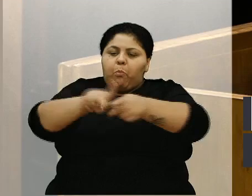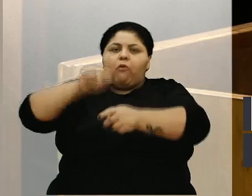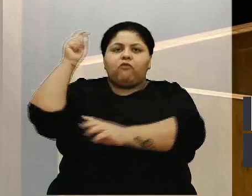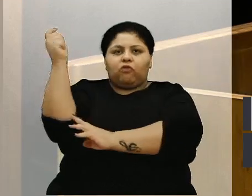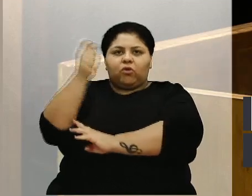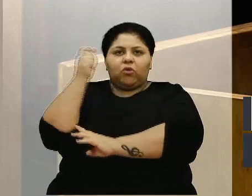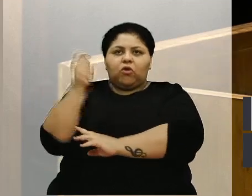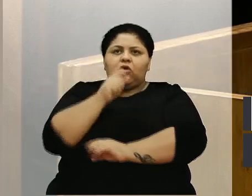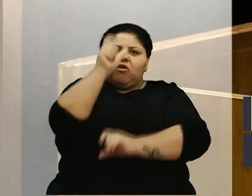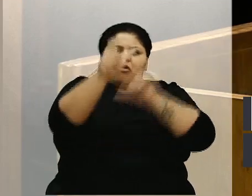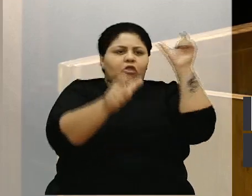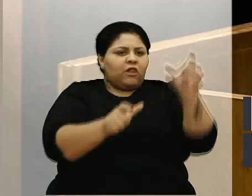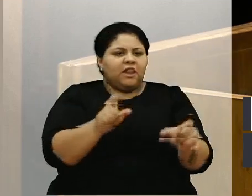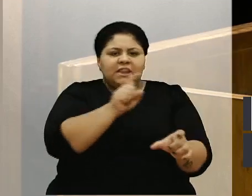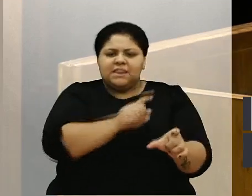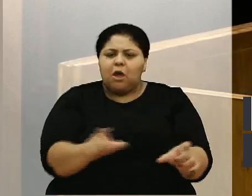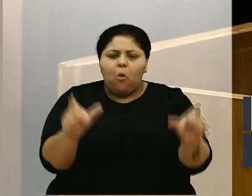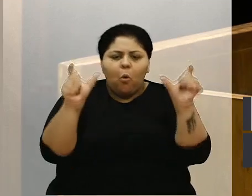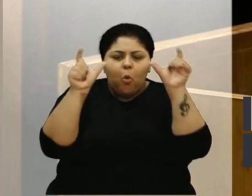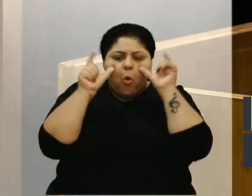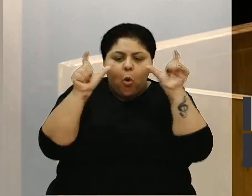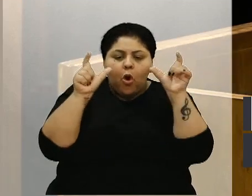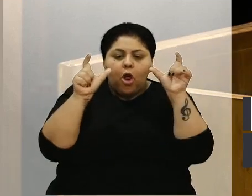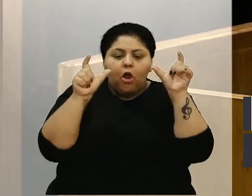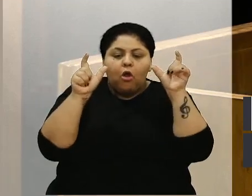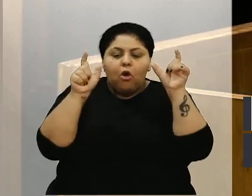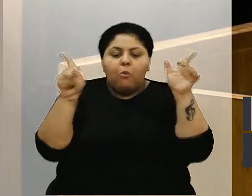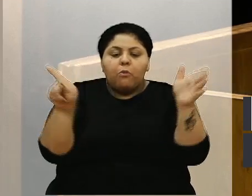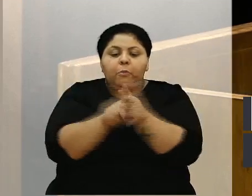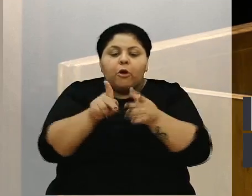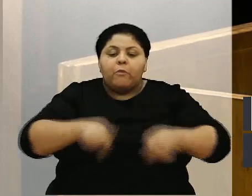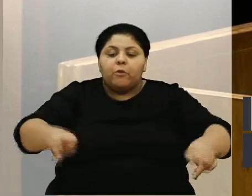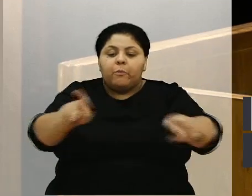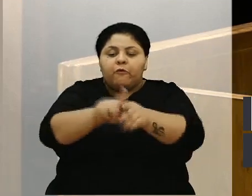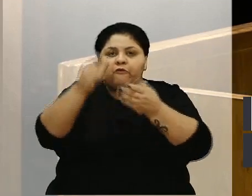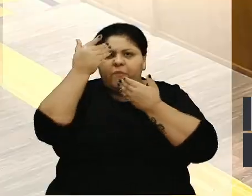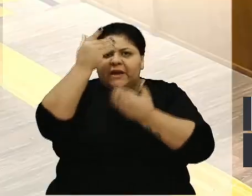que essas pessoas não olharam para o próprio povo. Muito obrigado, senhora presidente.